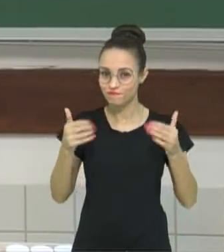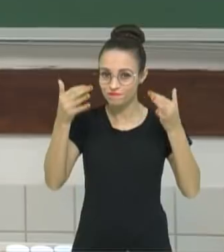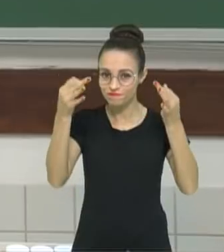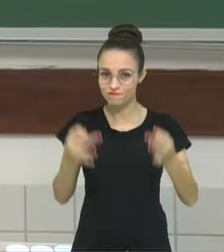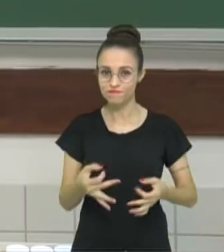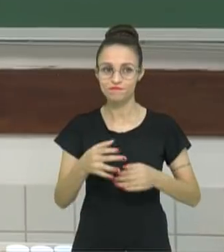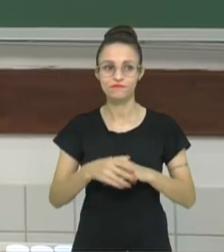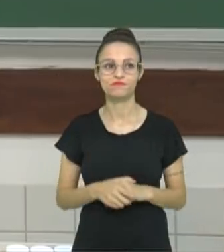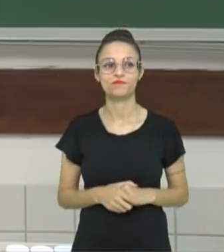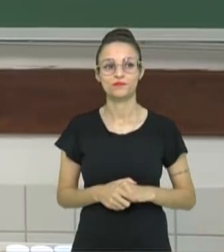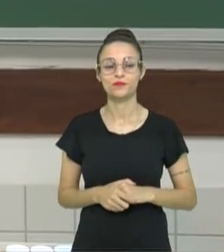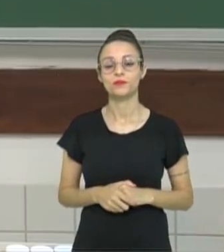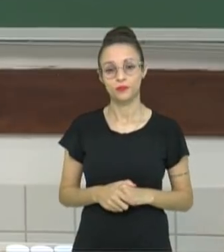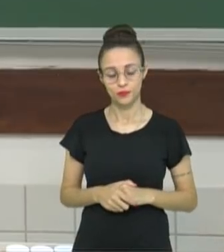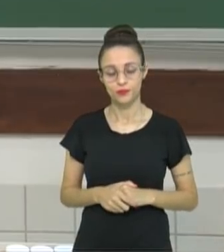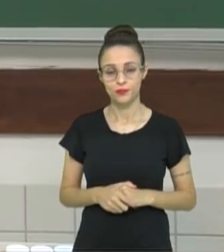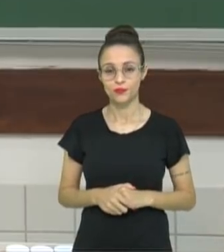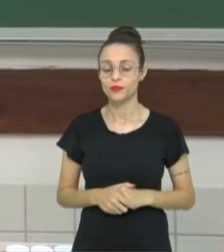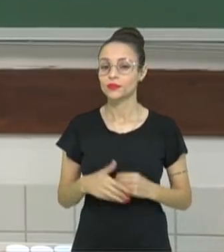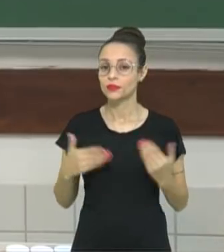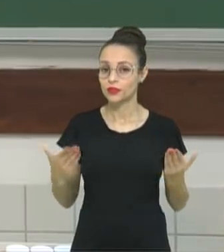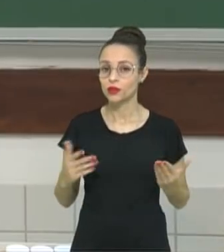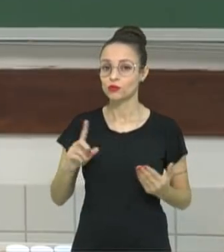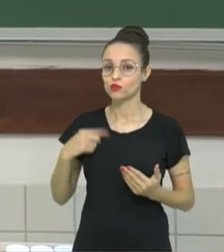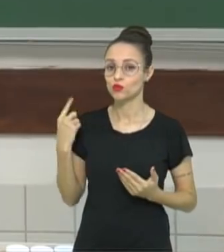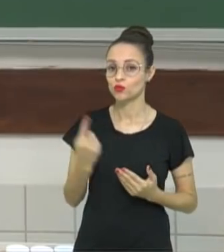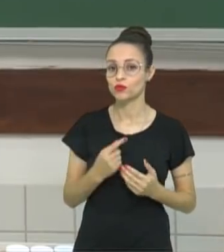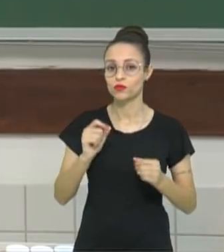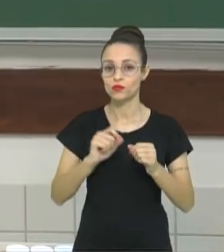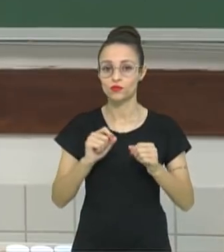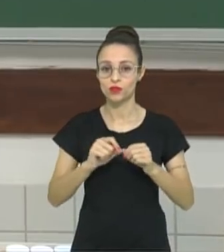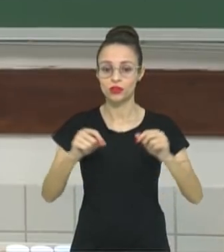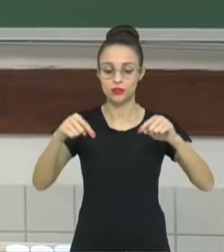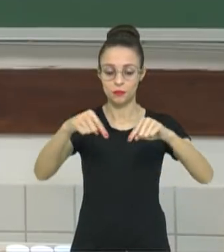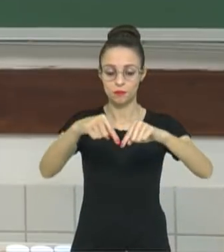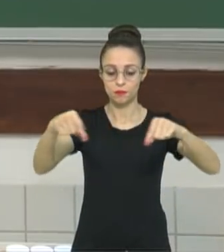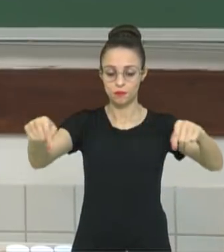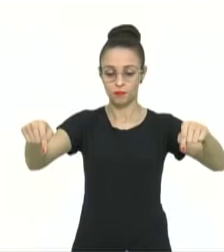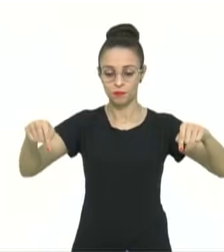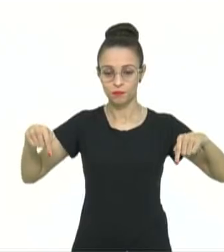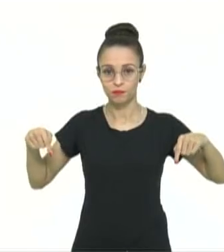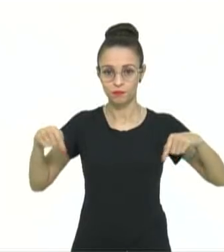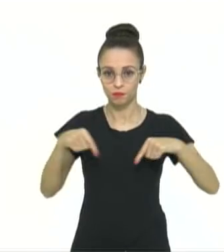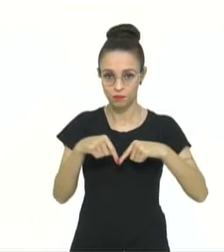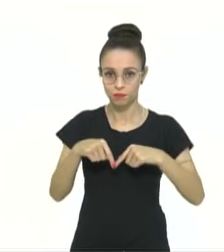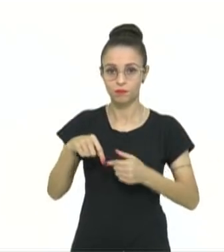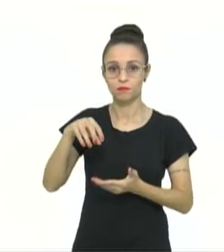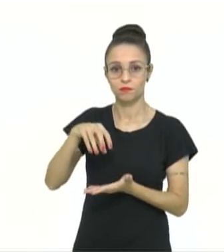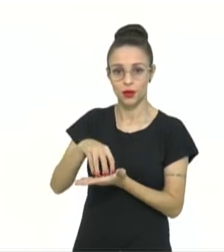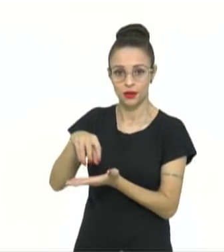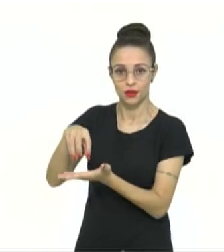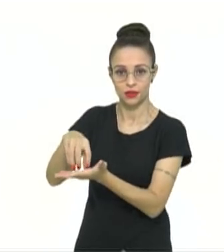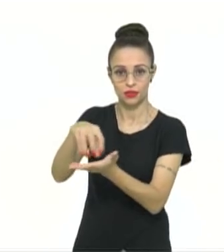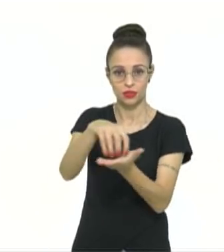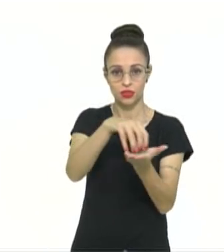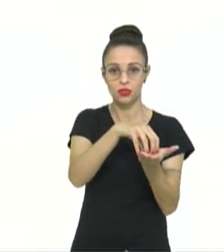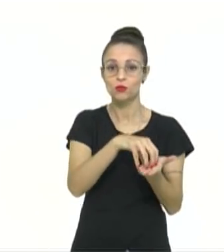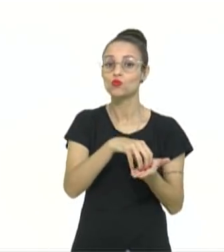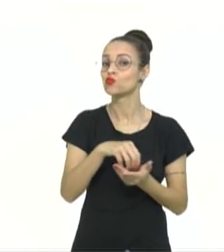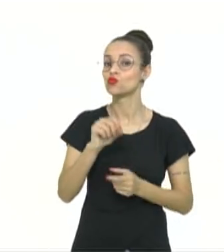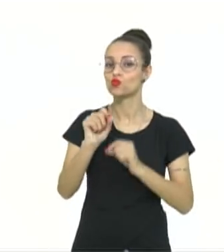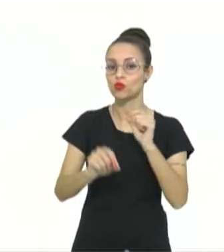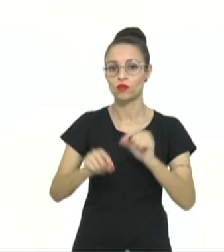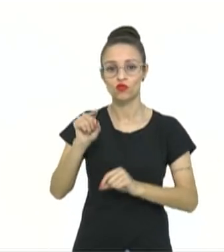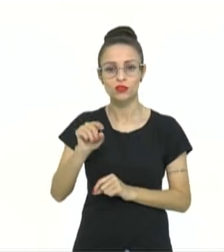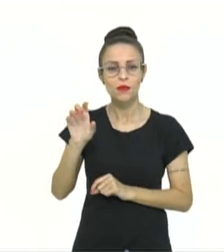gente? Então, vamos lá. Para nossa montagem da maquete, eu vou precisar que você, pegue